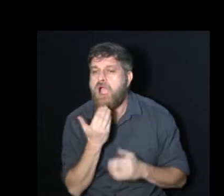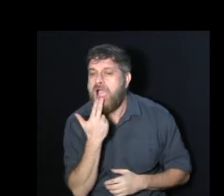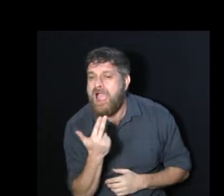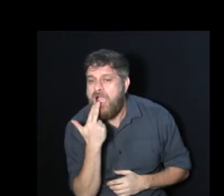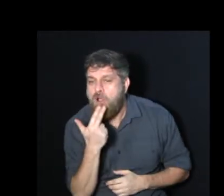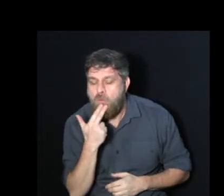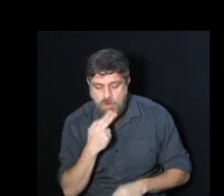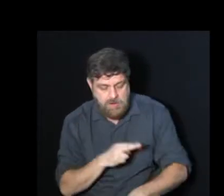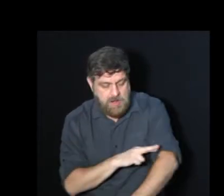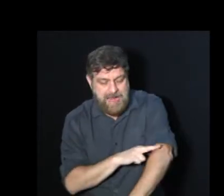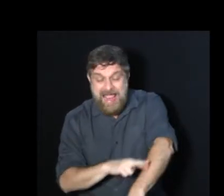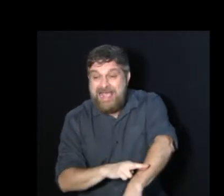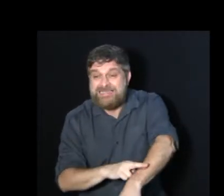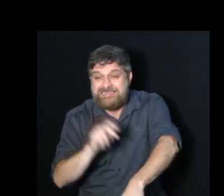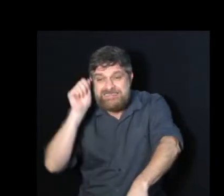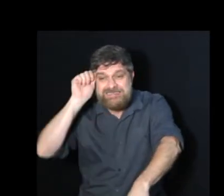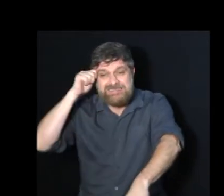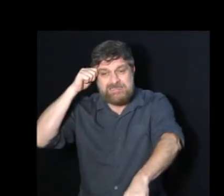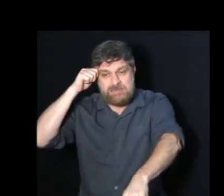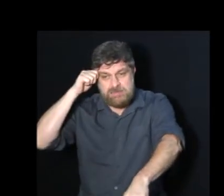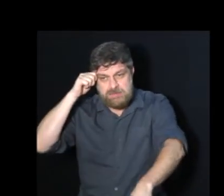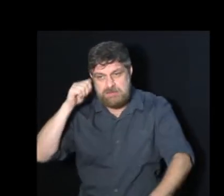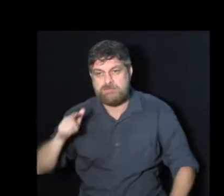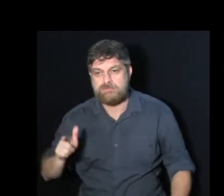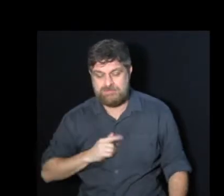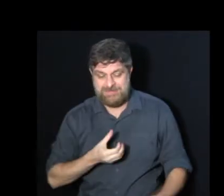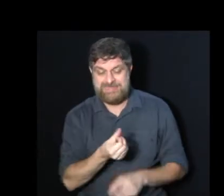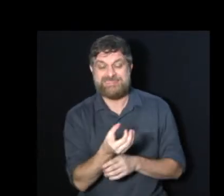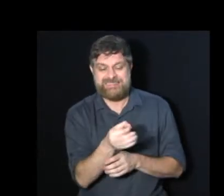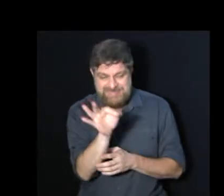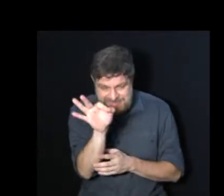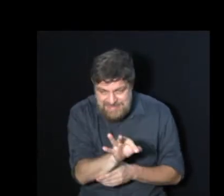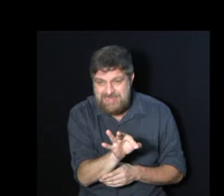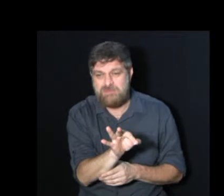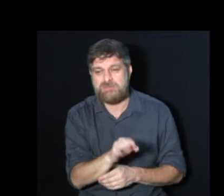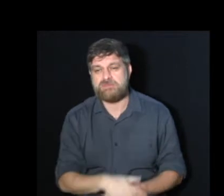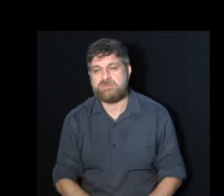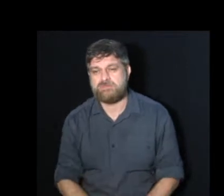né? Representam assassinatos de mulheres negras.